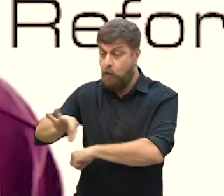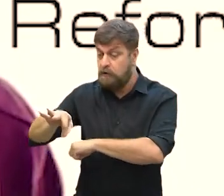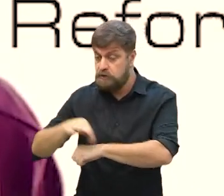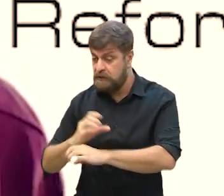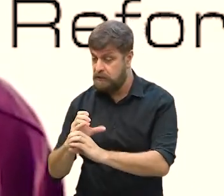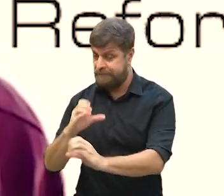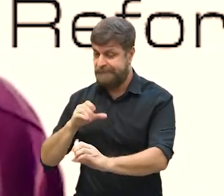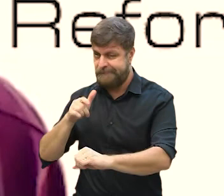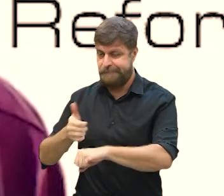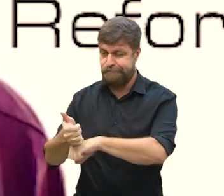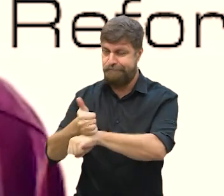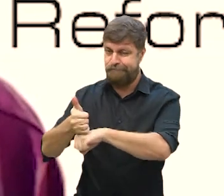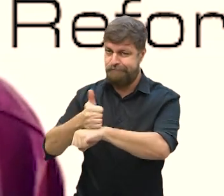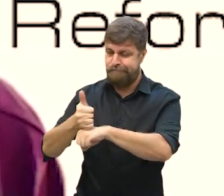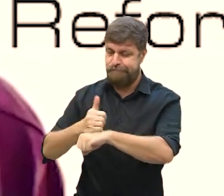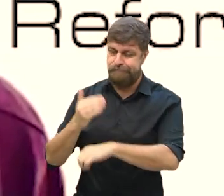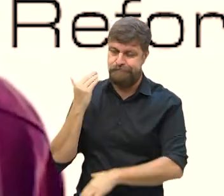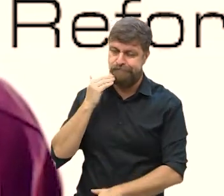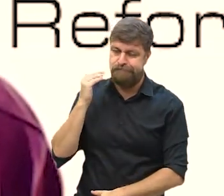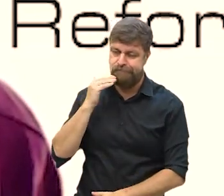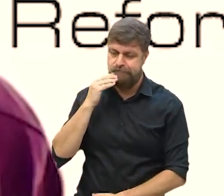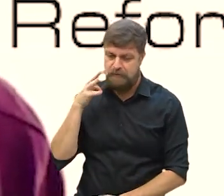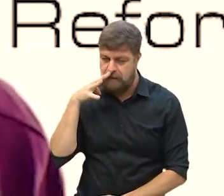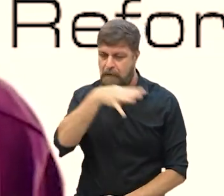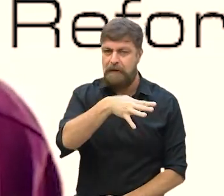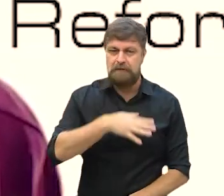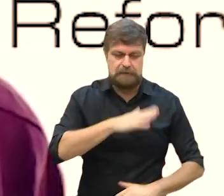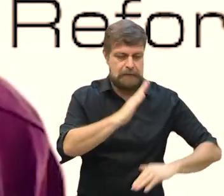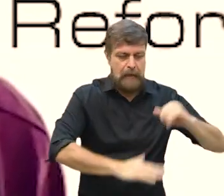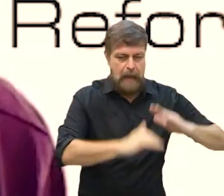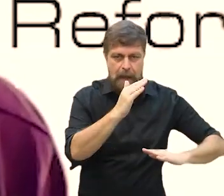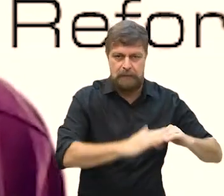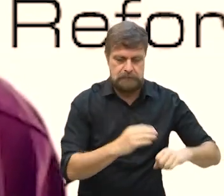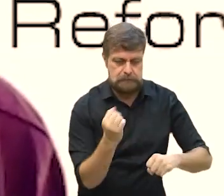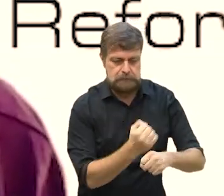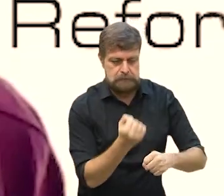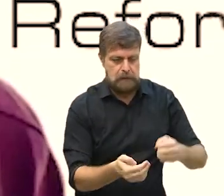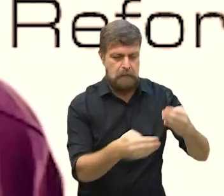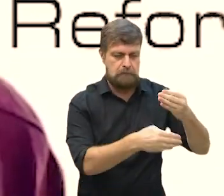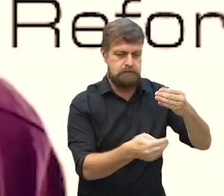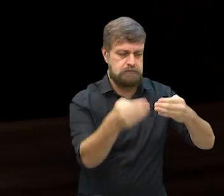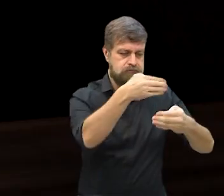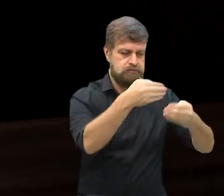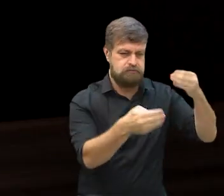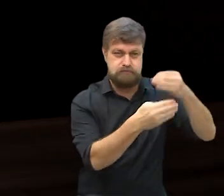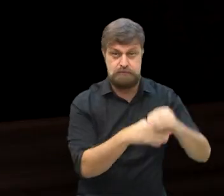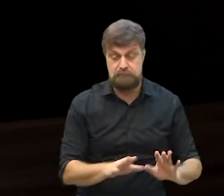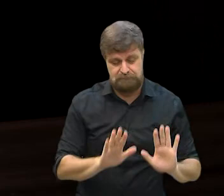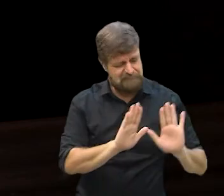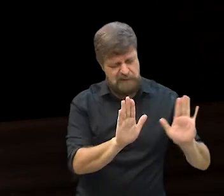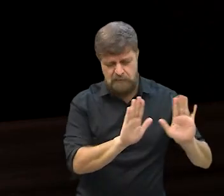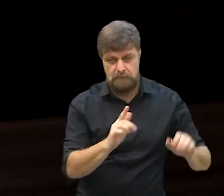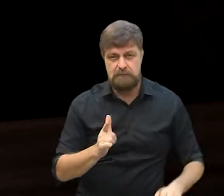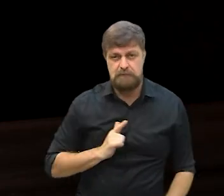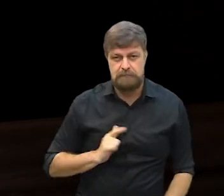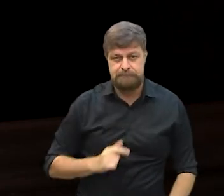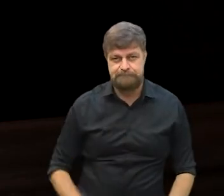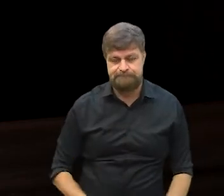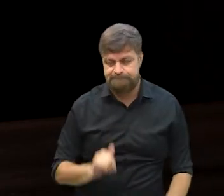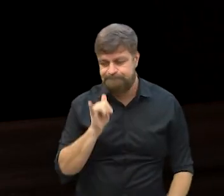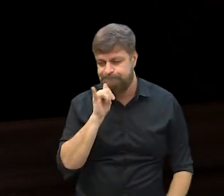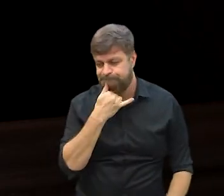está no engenheiro, entendeu? E não ficar pondo a culpa no pedreiro. A gente não tem essa cultura. Tá certo, Fernando.